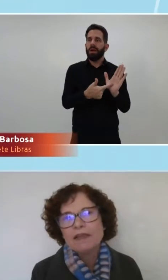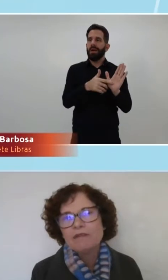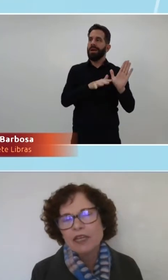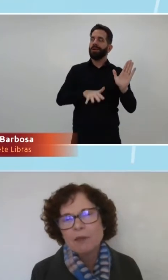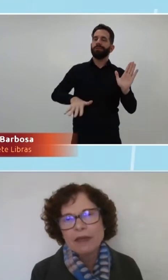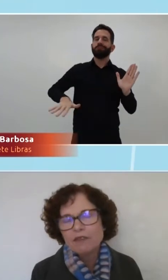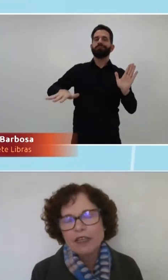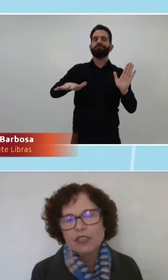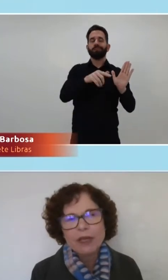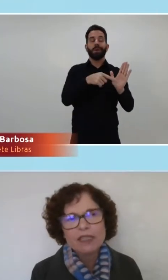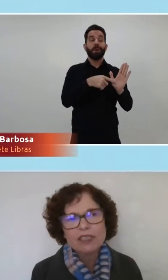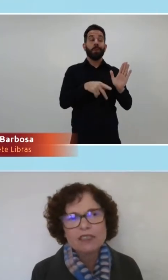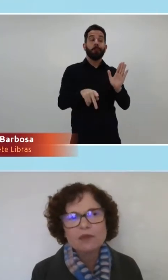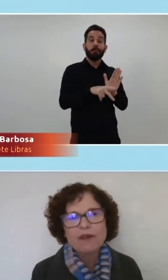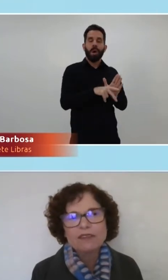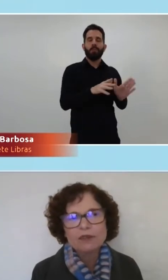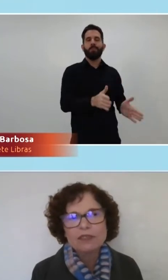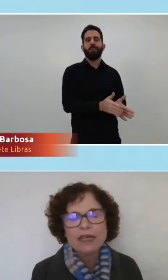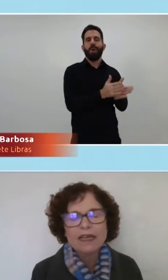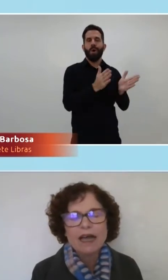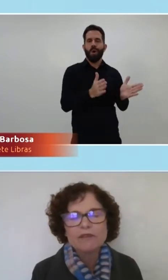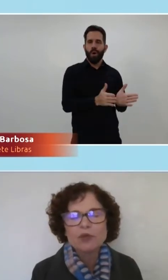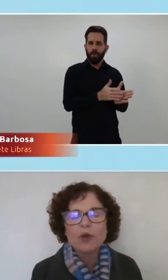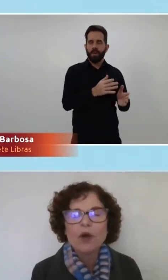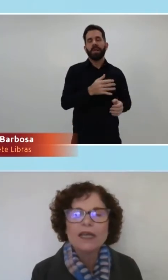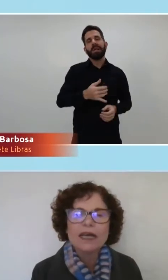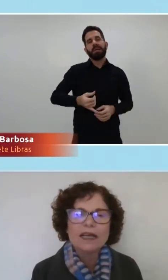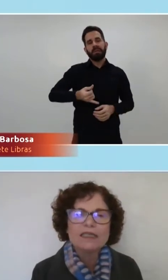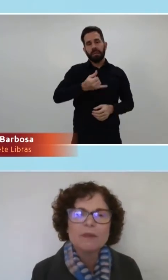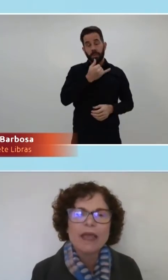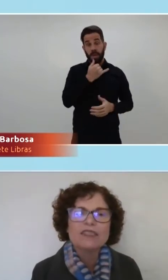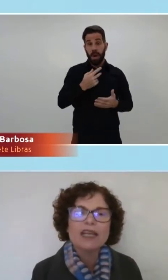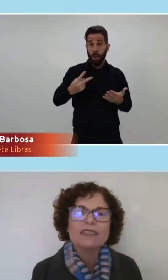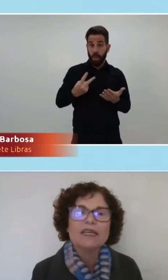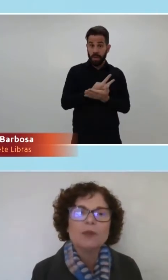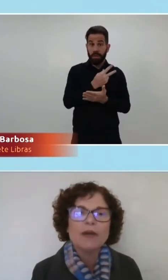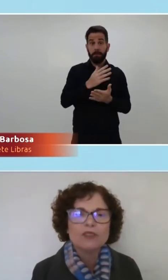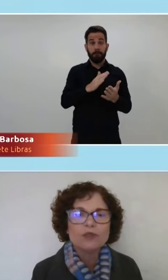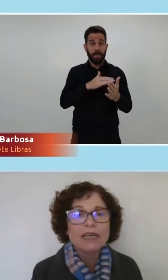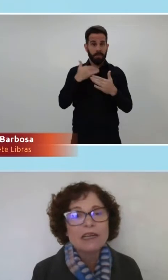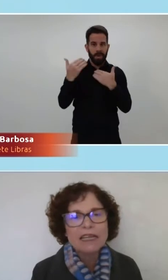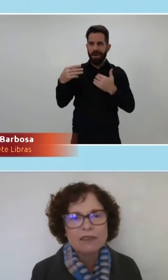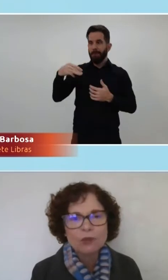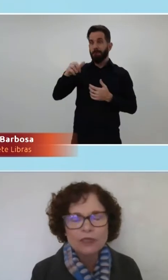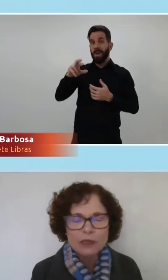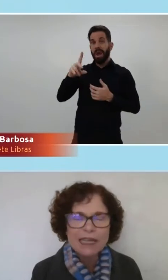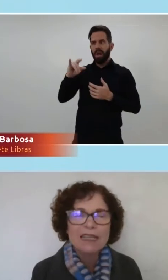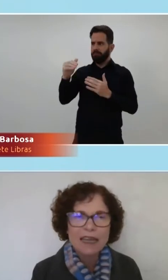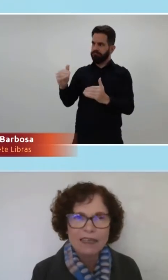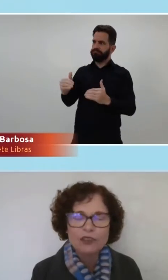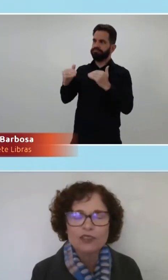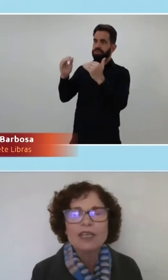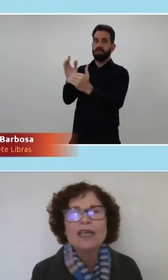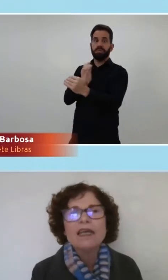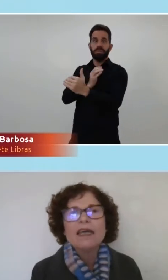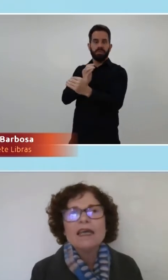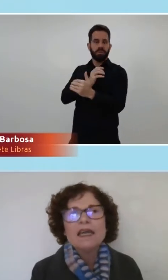né, infelizmente, esses fatos, né, graves ocorrem na classe média, elas ganham mais